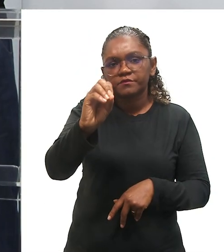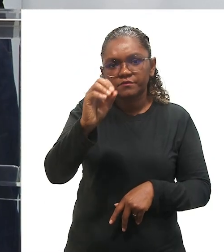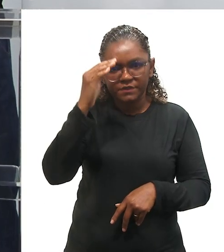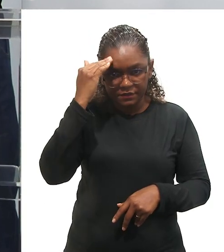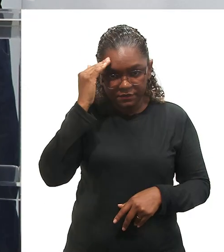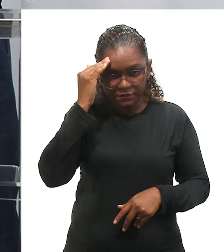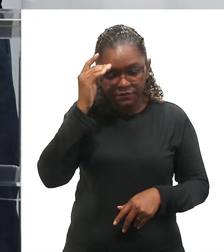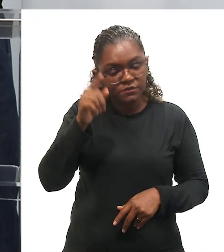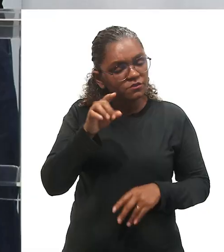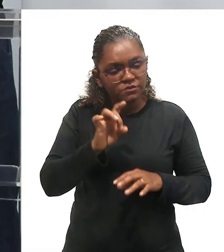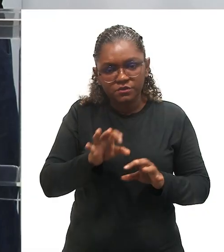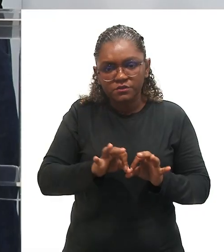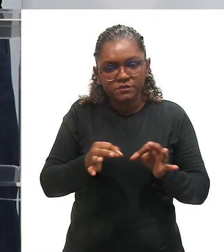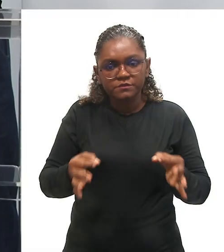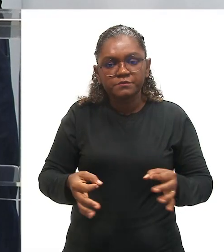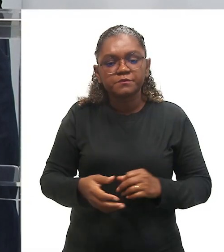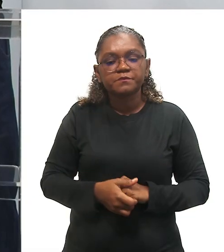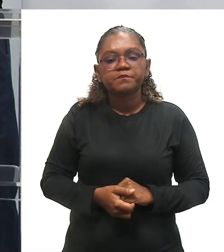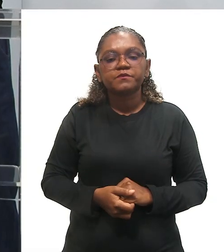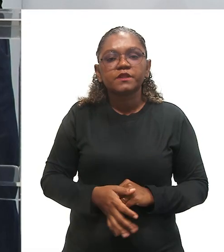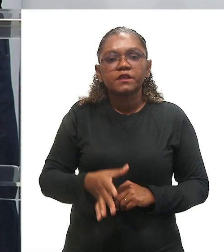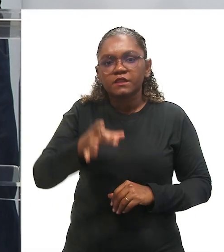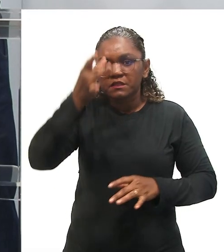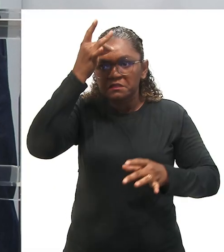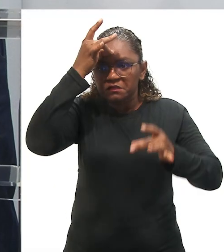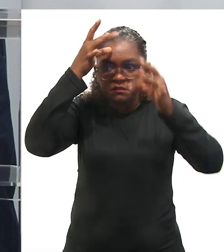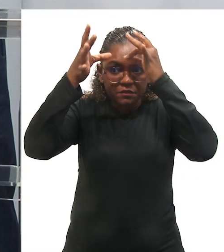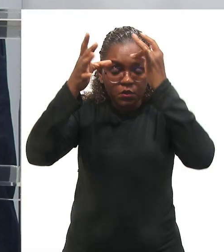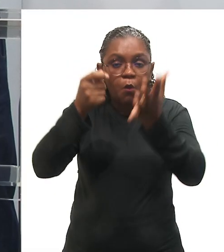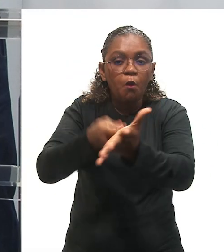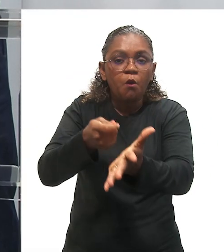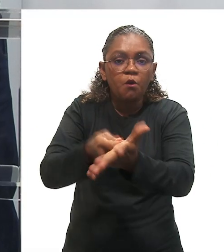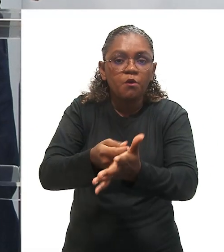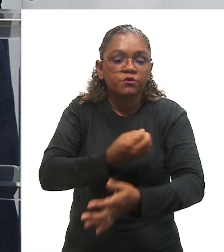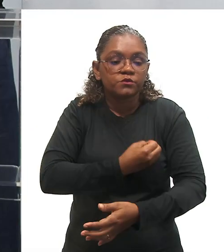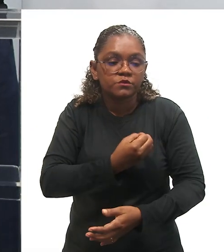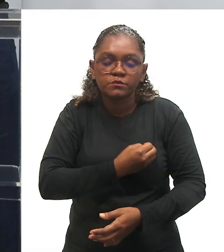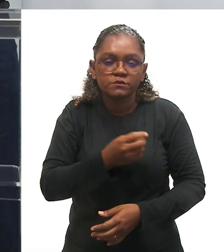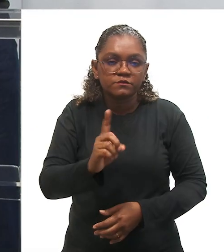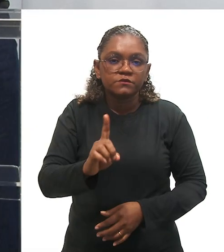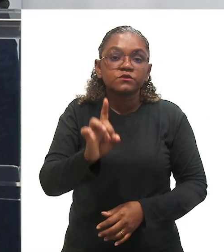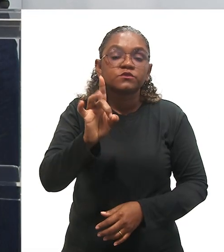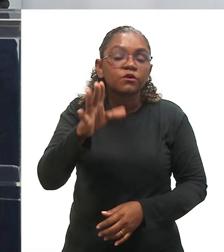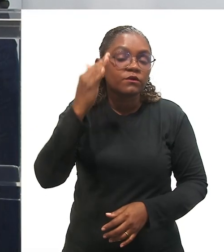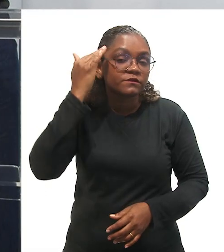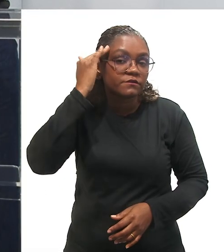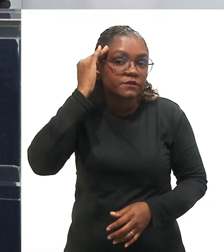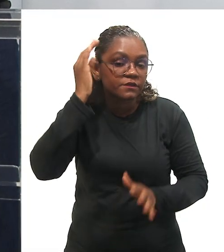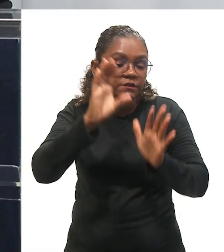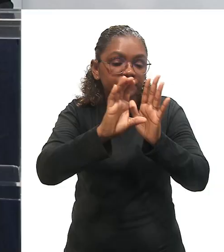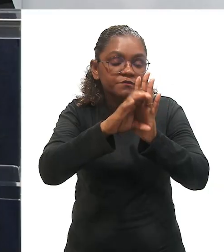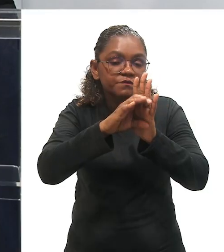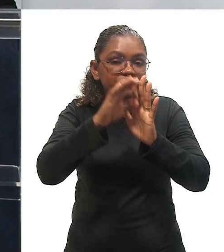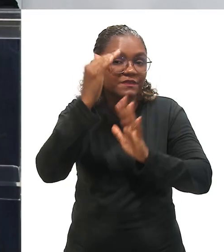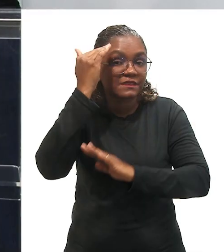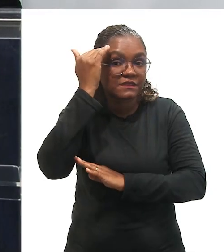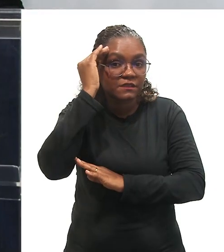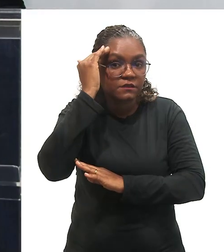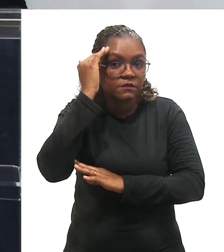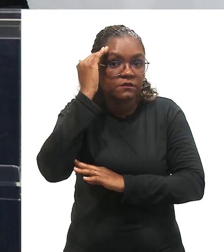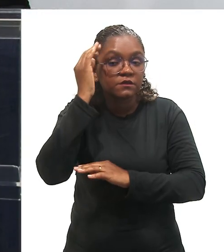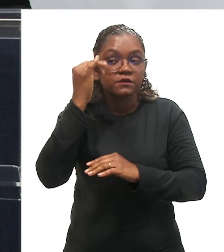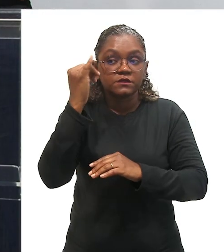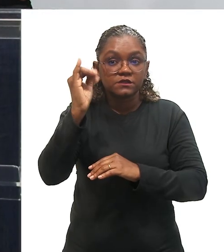isso você tem que entender. Não se preocupe em decorar a numeração, porque você entendendo esse conceito, você